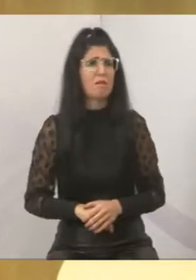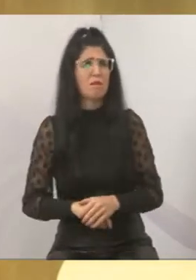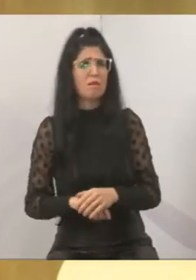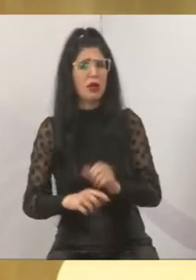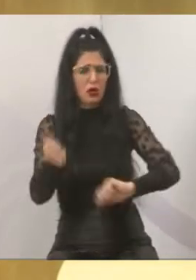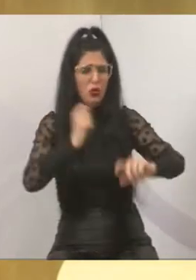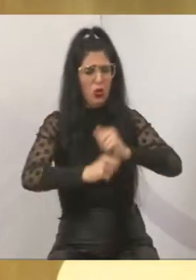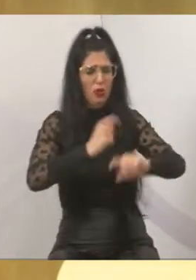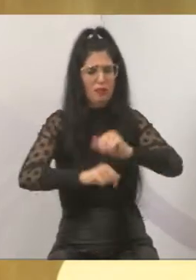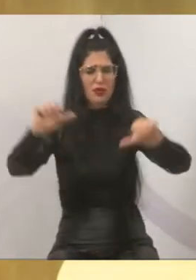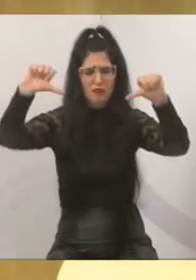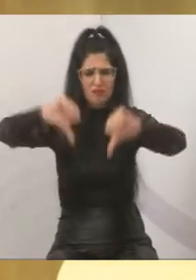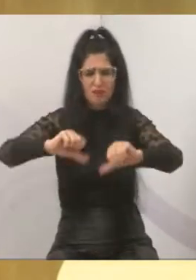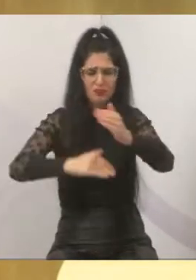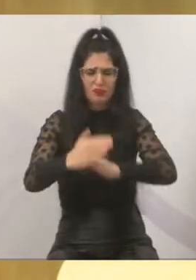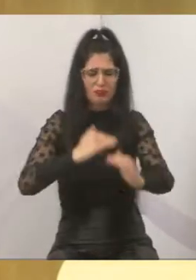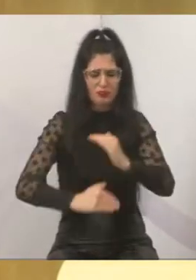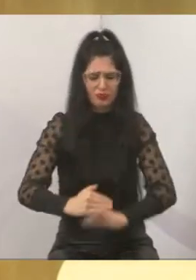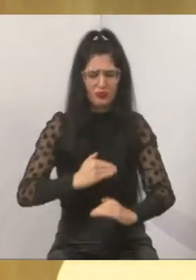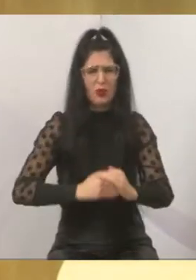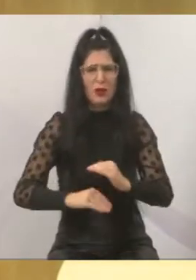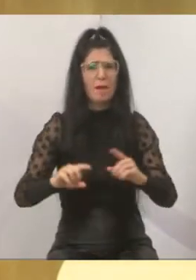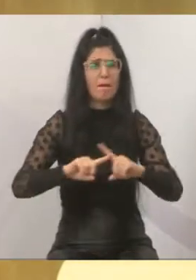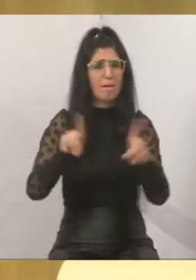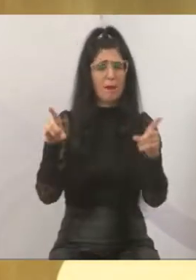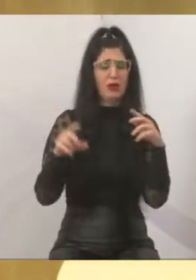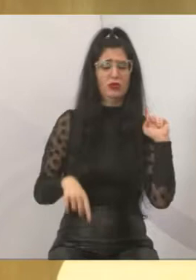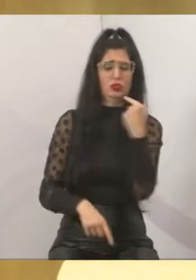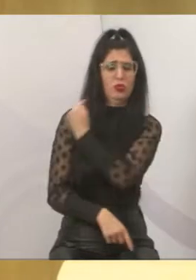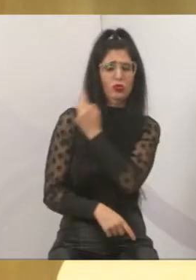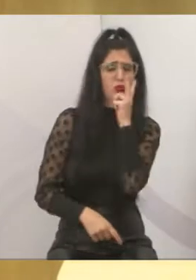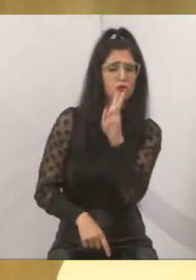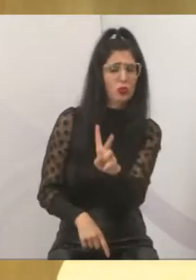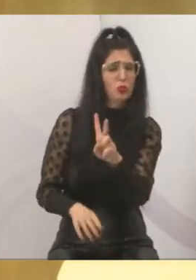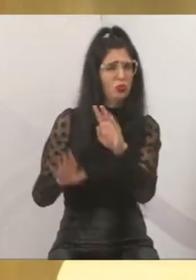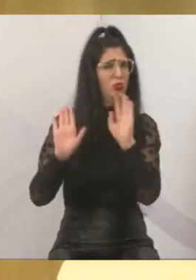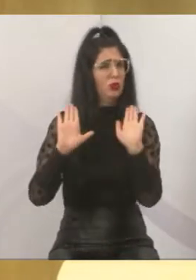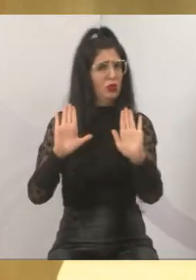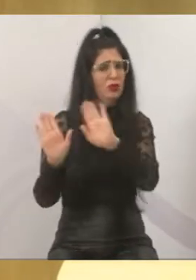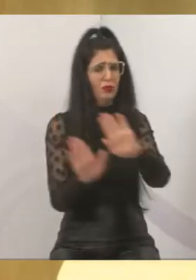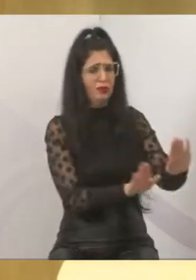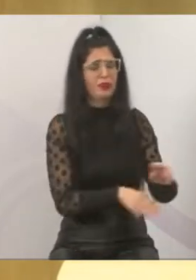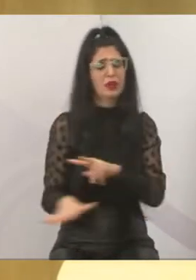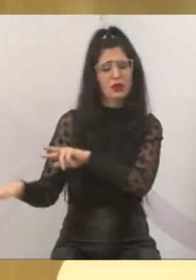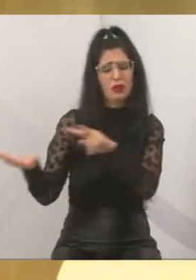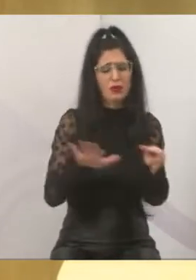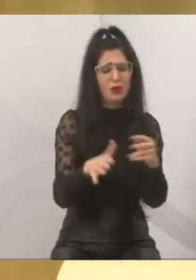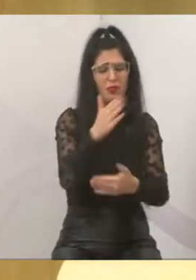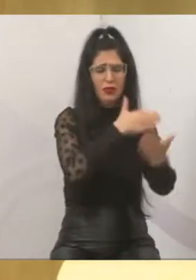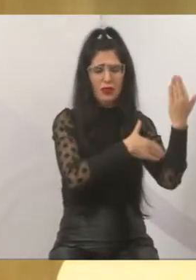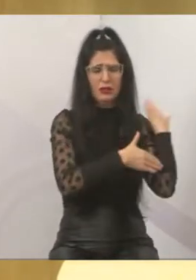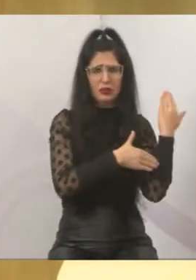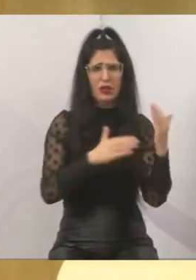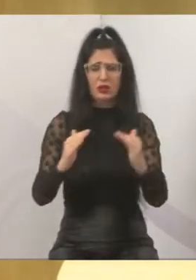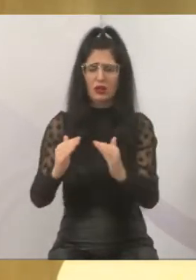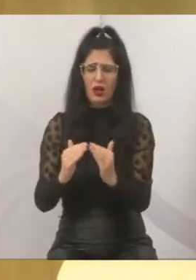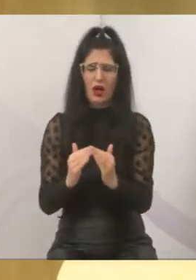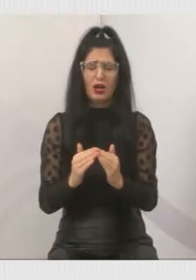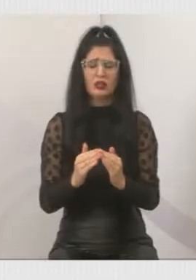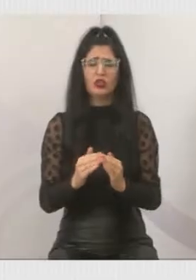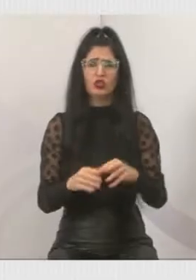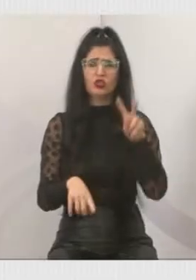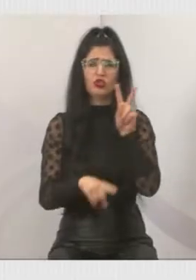livre hoje falando de um assunto muito importante. Nós tivemos semana passada na Casa do Curativo. Pode colocar o vídeo, por favor.